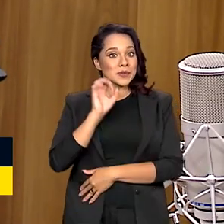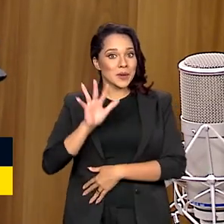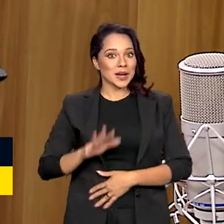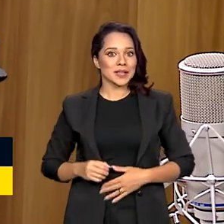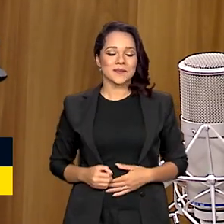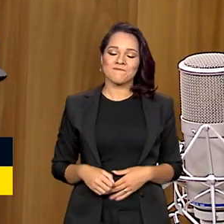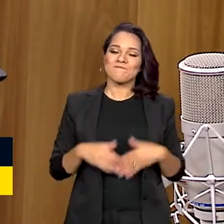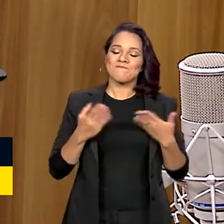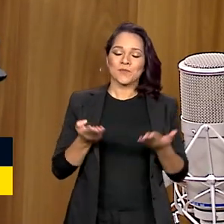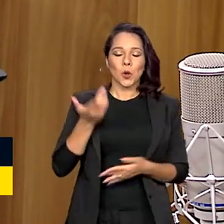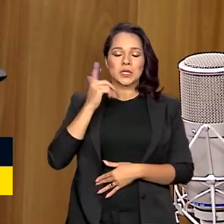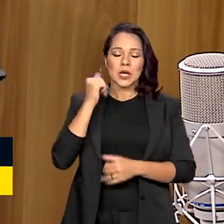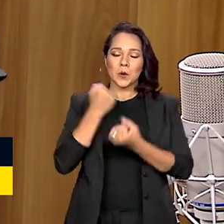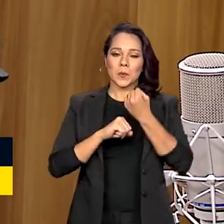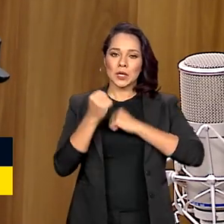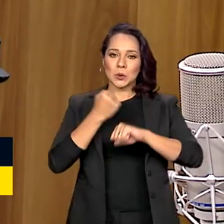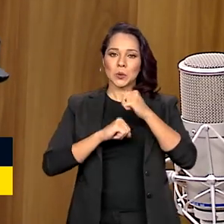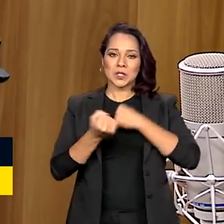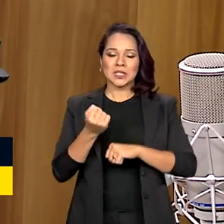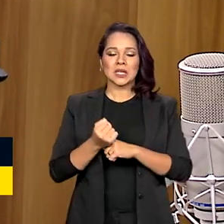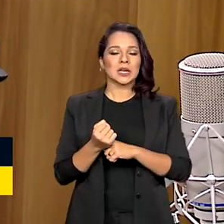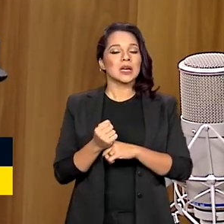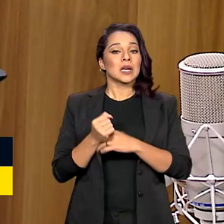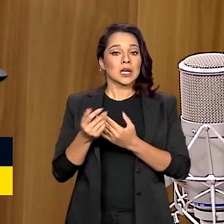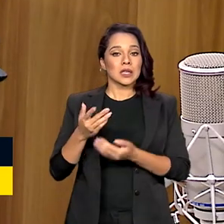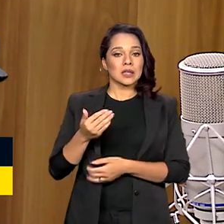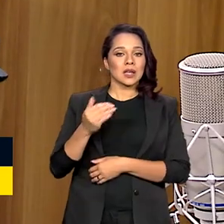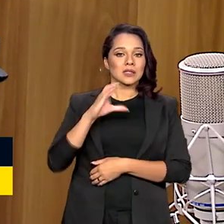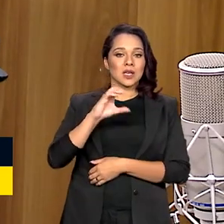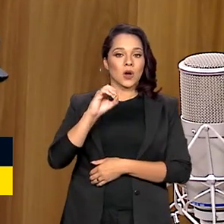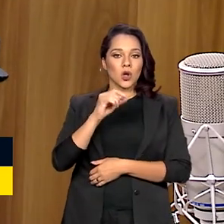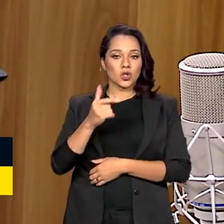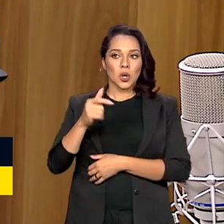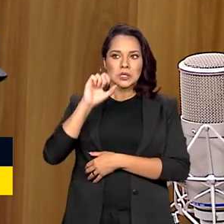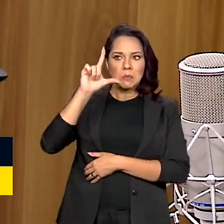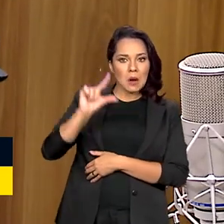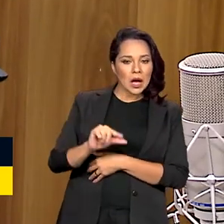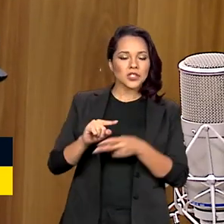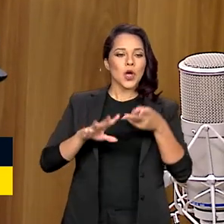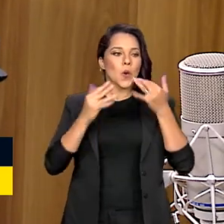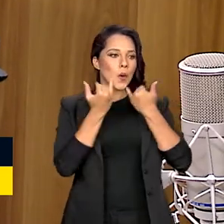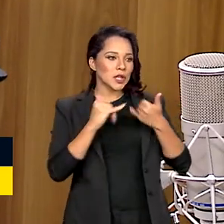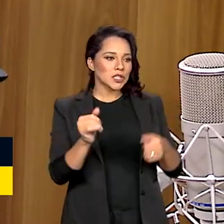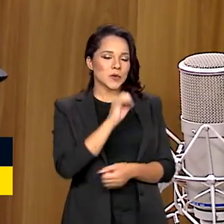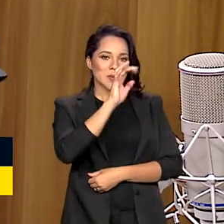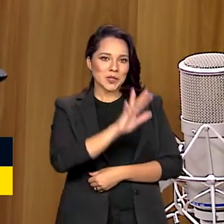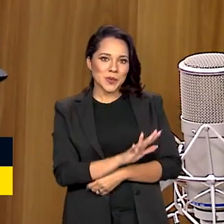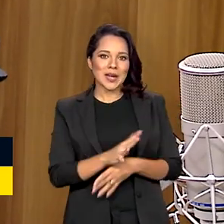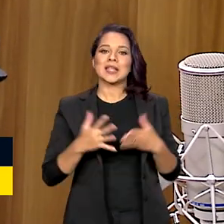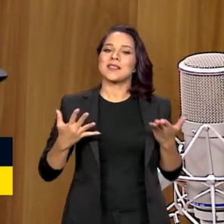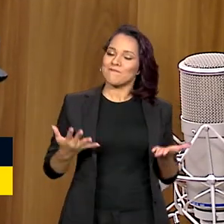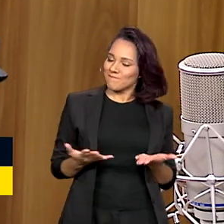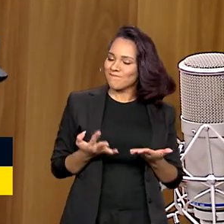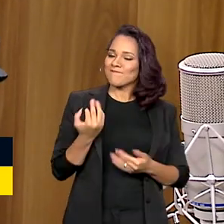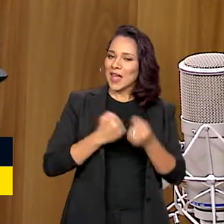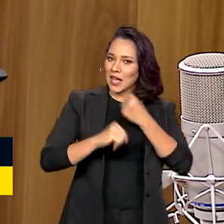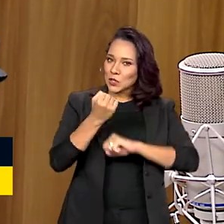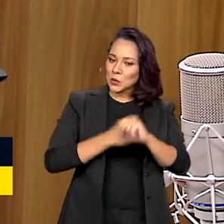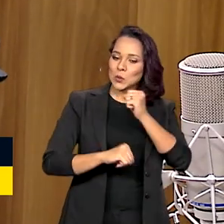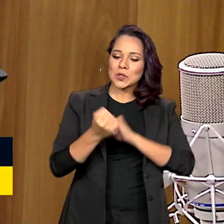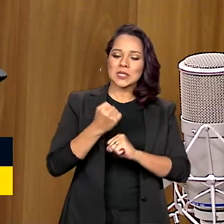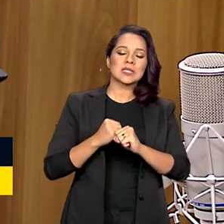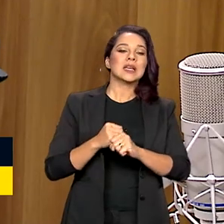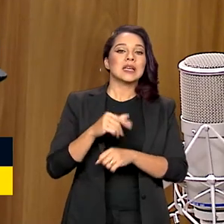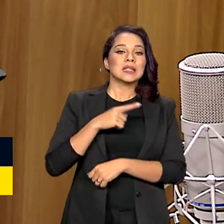Com isso, você vai ter uma indústria com uma pegada de carbono muito baixa e com uma energia mais barata, e aí sim a indústrias intensas